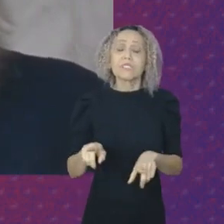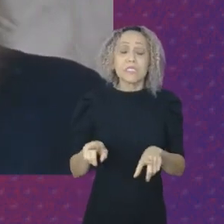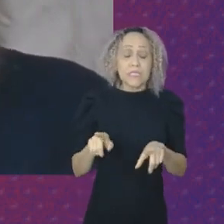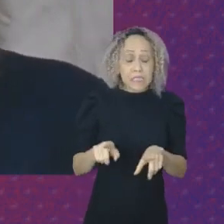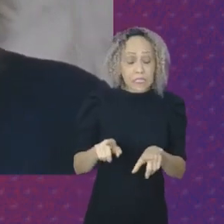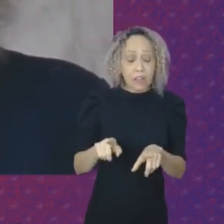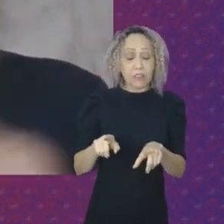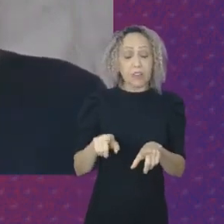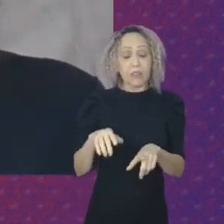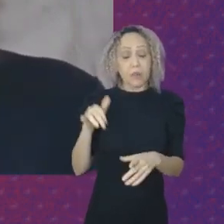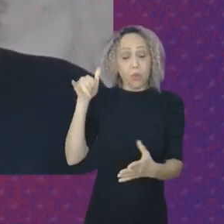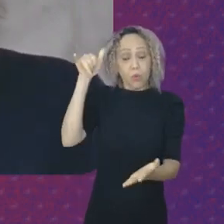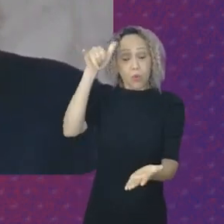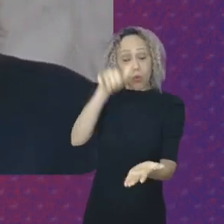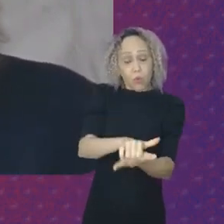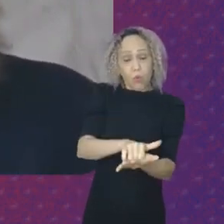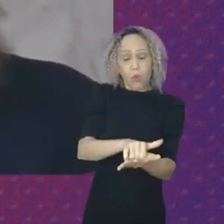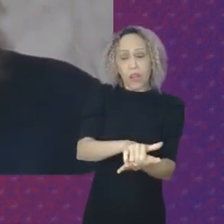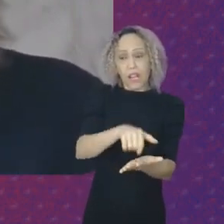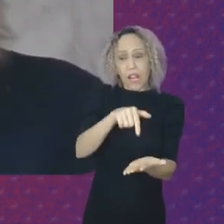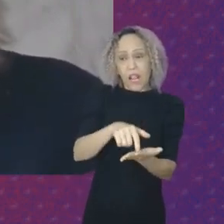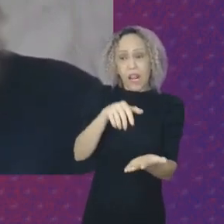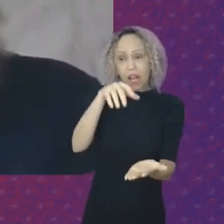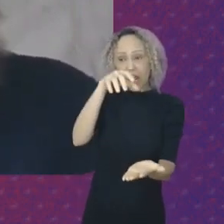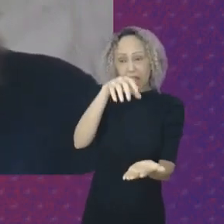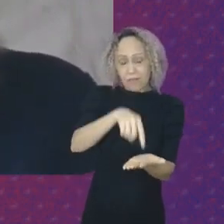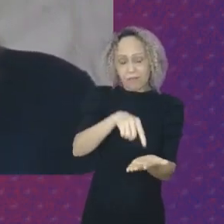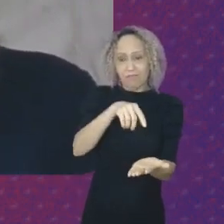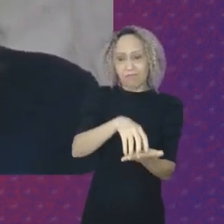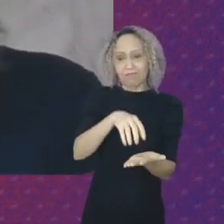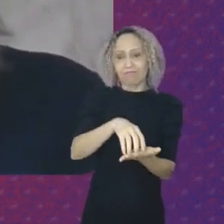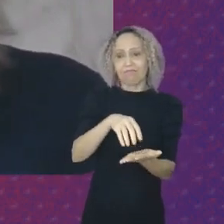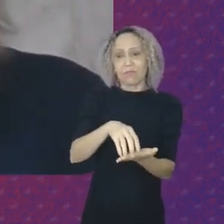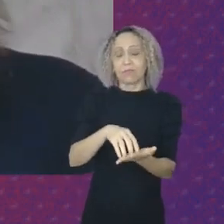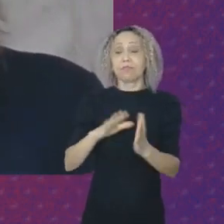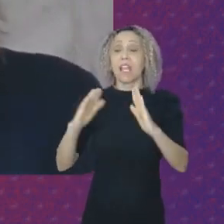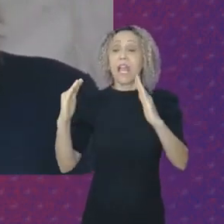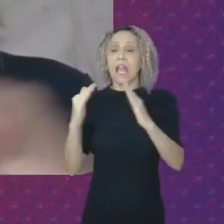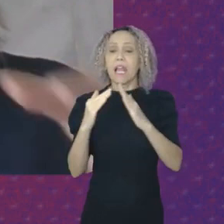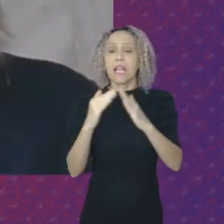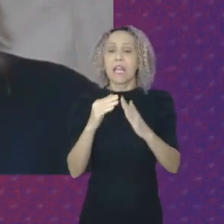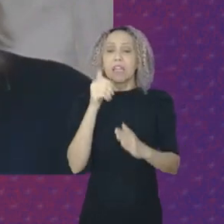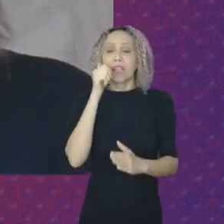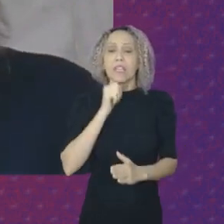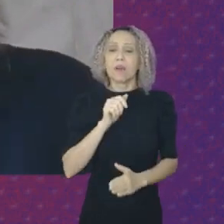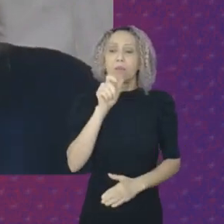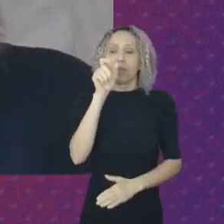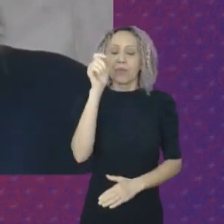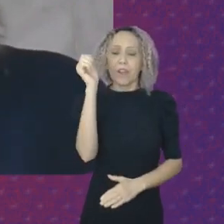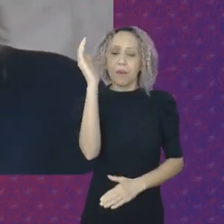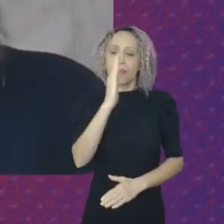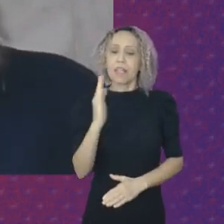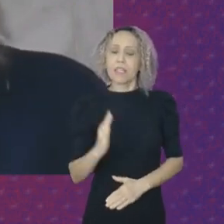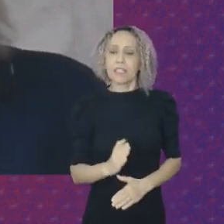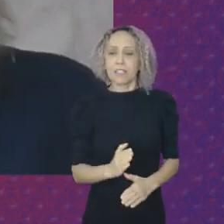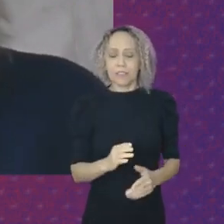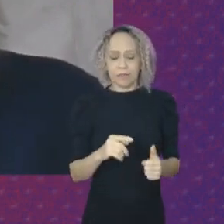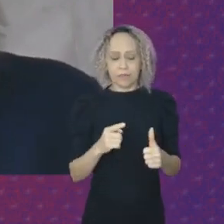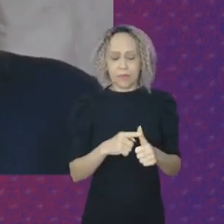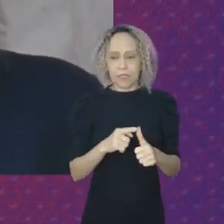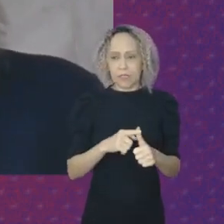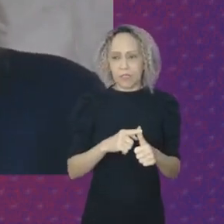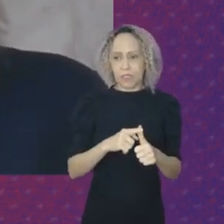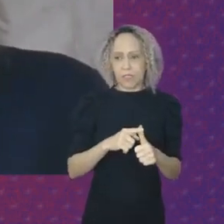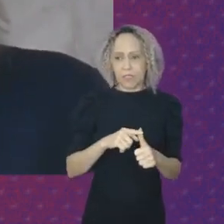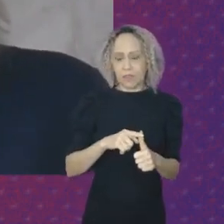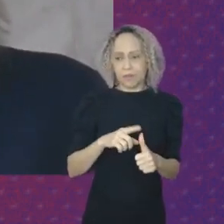Mulher Brasileira. Como eu falei na aula anterior, a Casa da Mulher Brasileira, ela reúne Defensoria